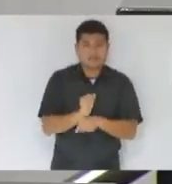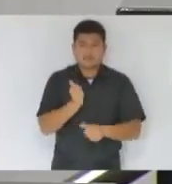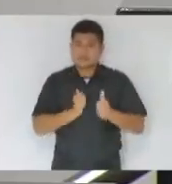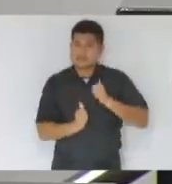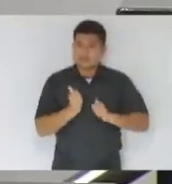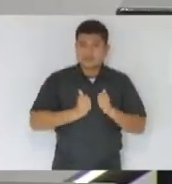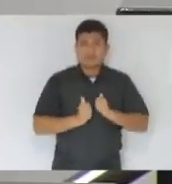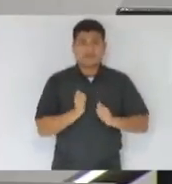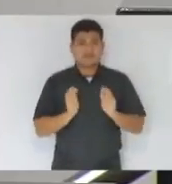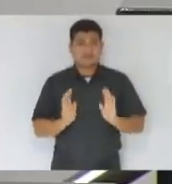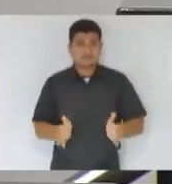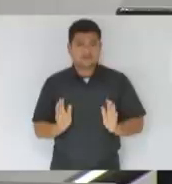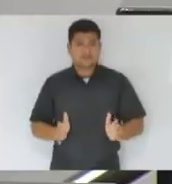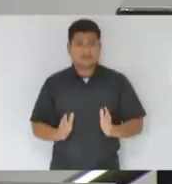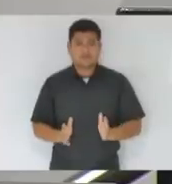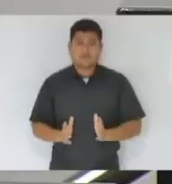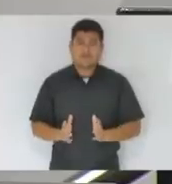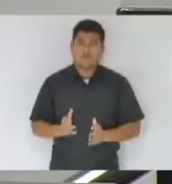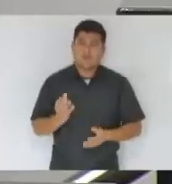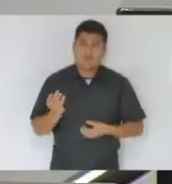ansiosa, como se fosse